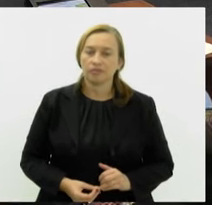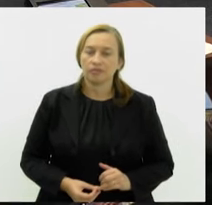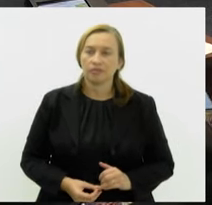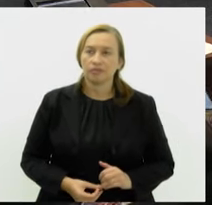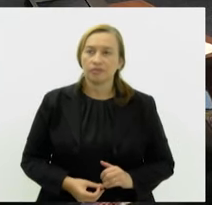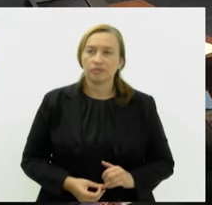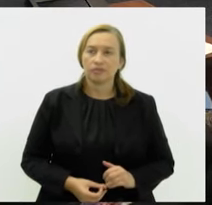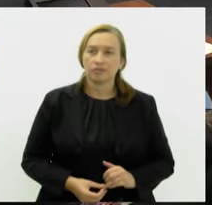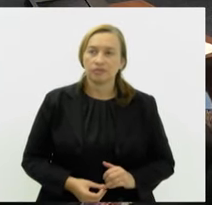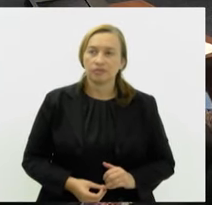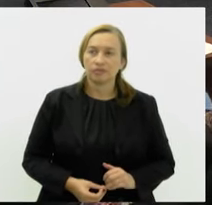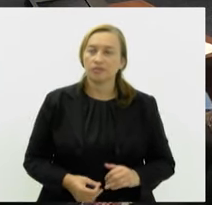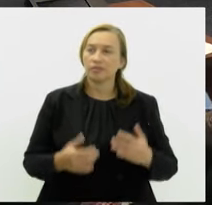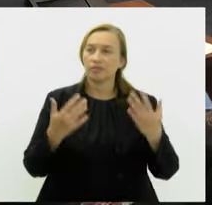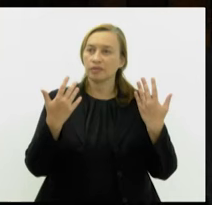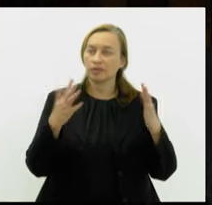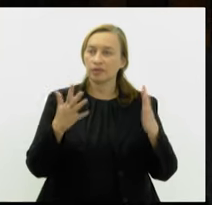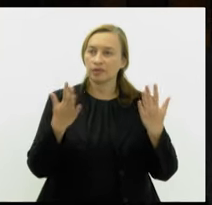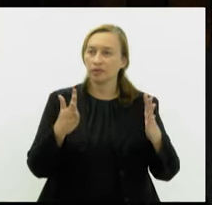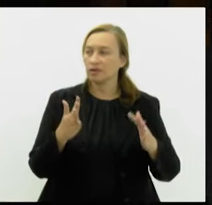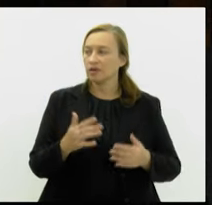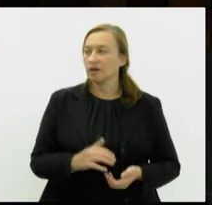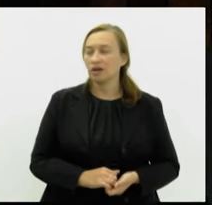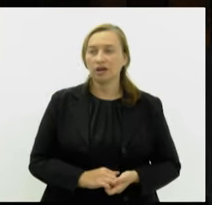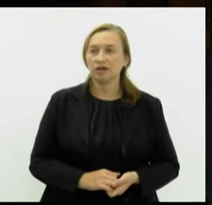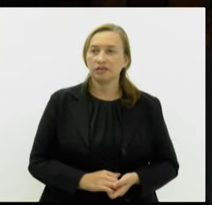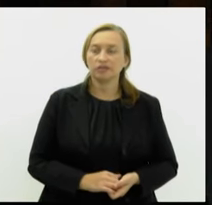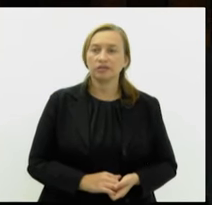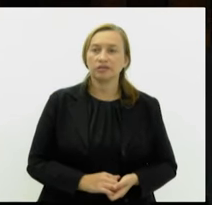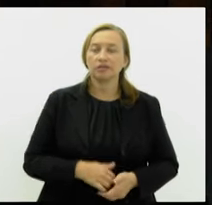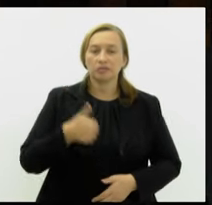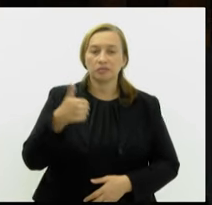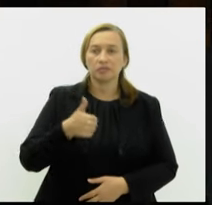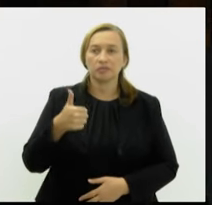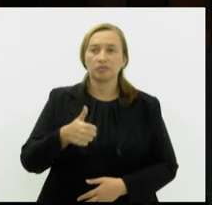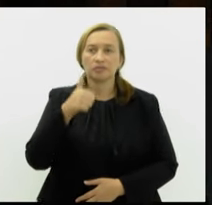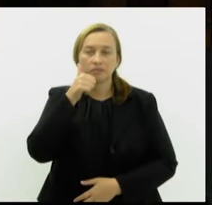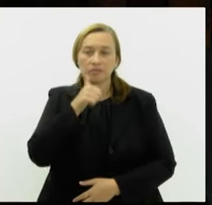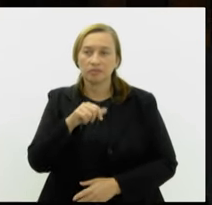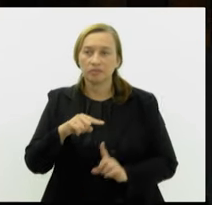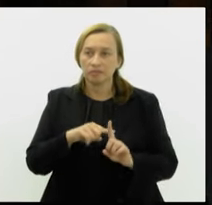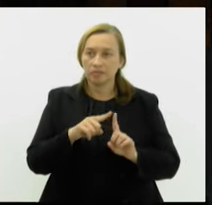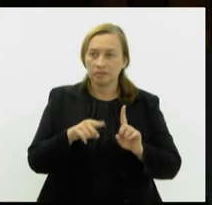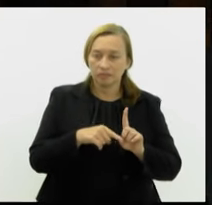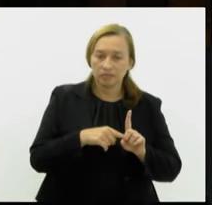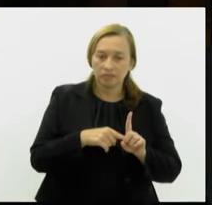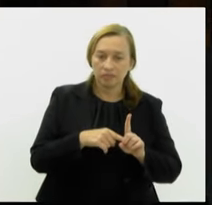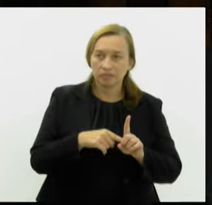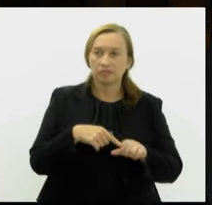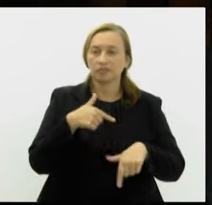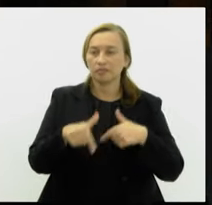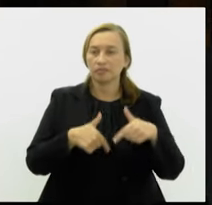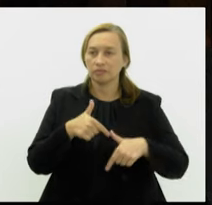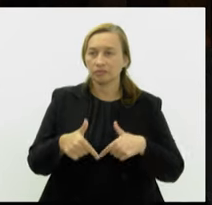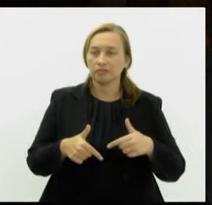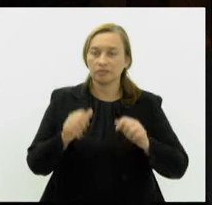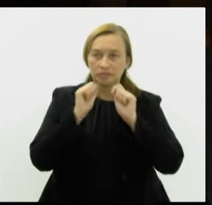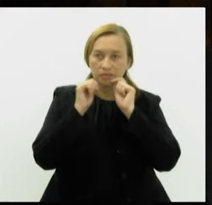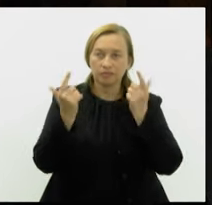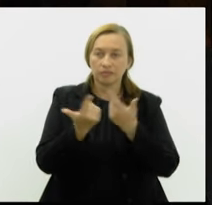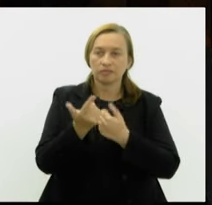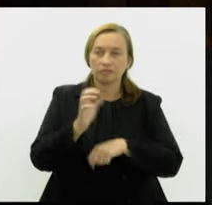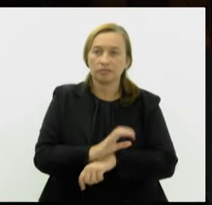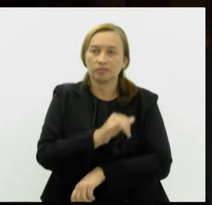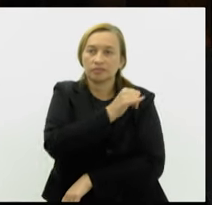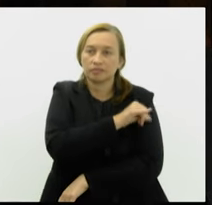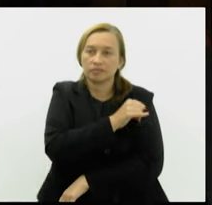parabéns por quebrar mais essa barreira e ser a primeira mulher gestante a presidir os trabalhos aqui na Assembleia Legislativa do Estado do Rio